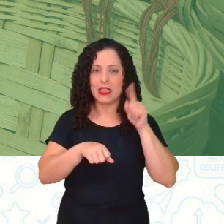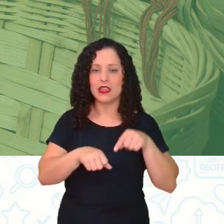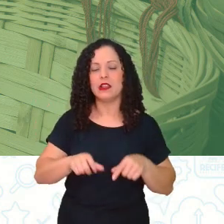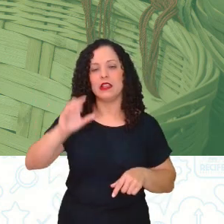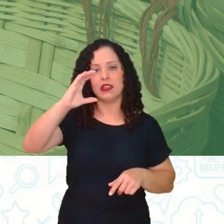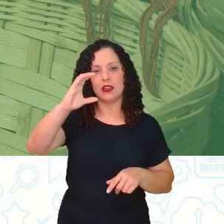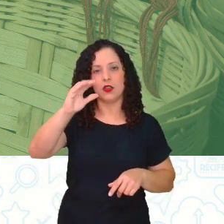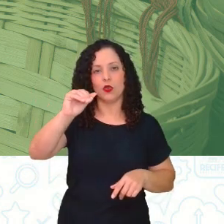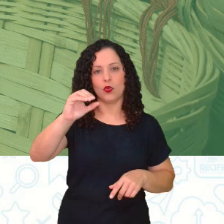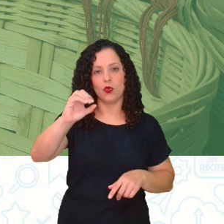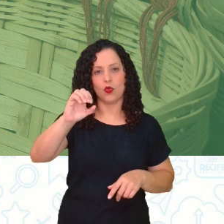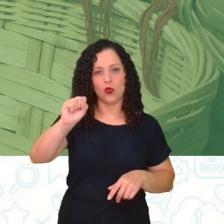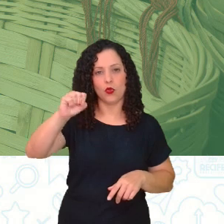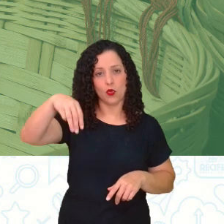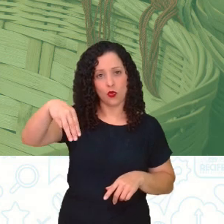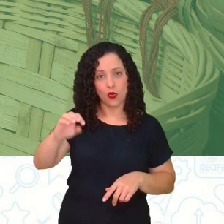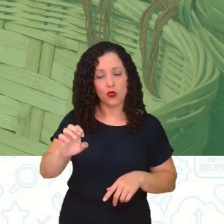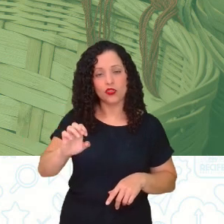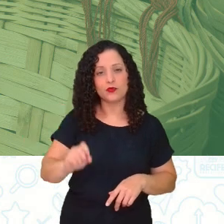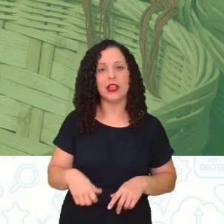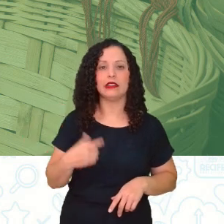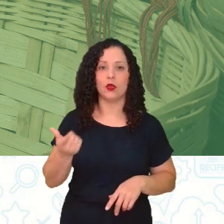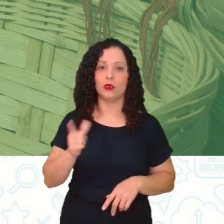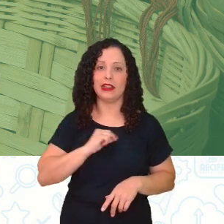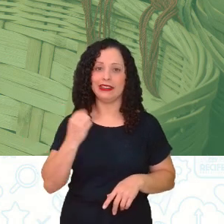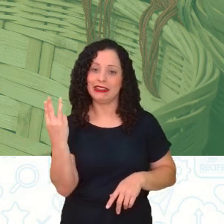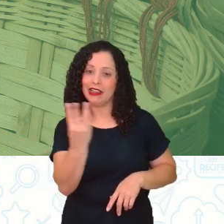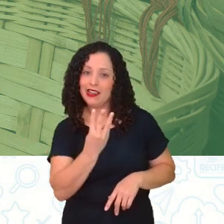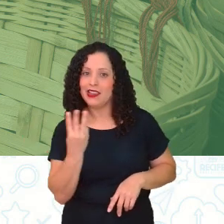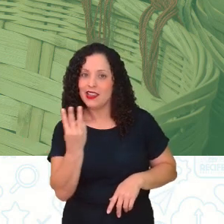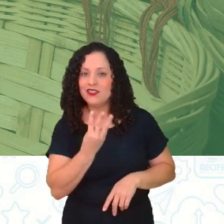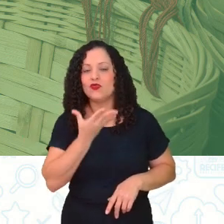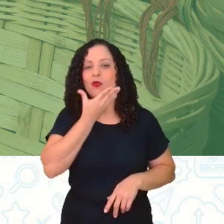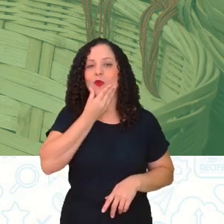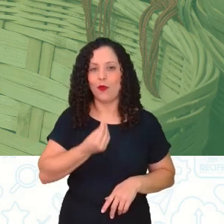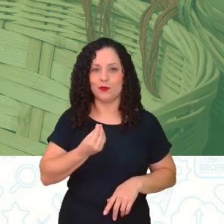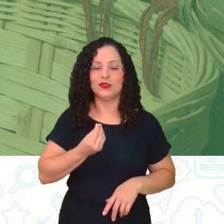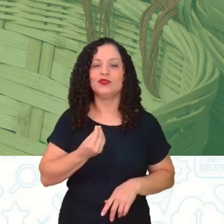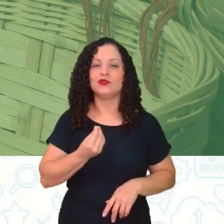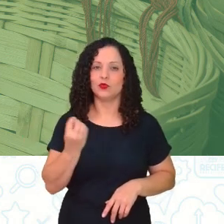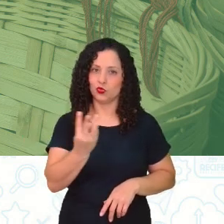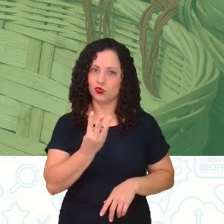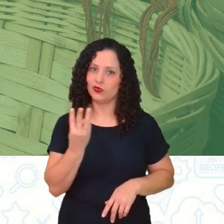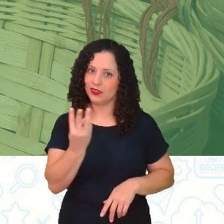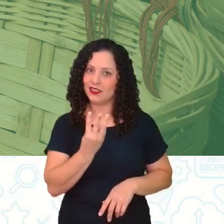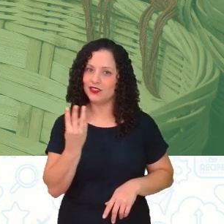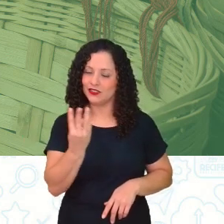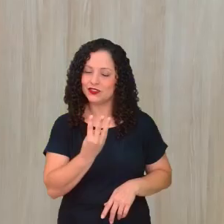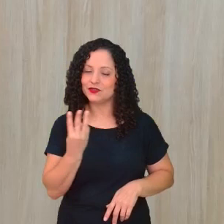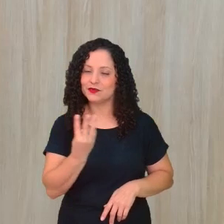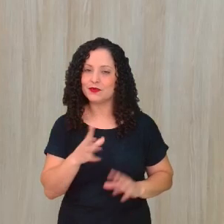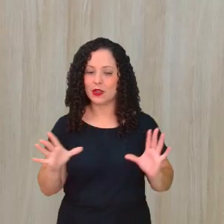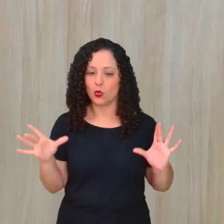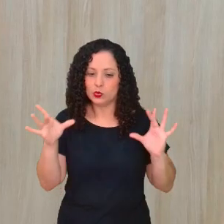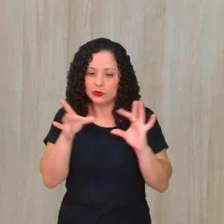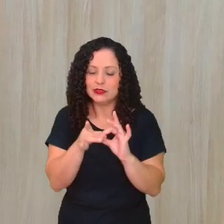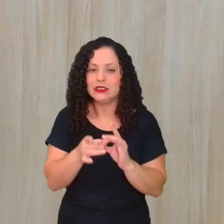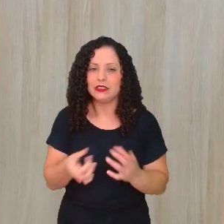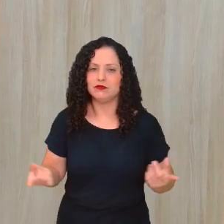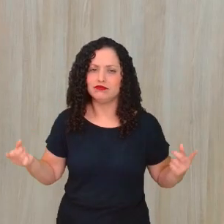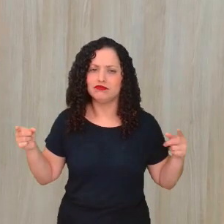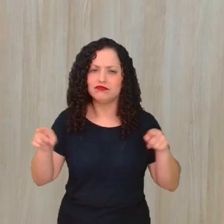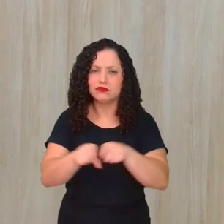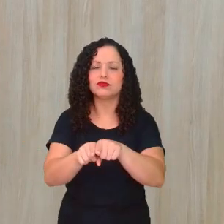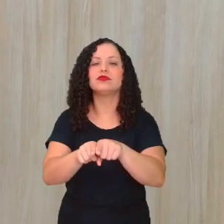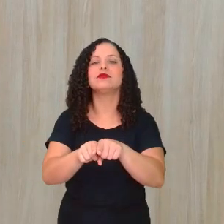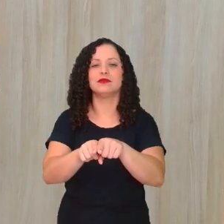então todos essas três lideranças aí, né, esses três senhores que a gente viu agora, eles foram,